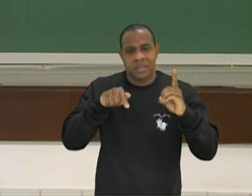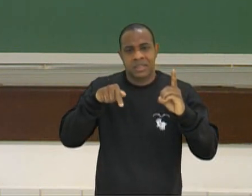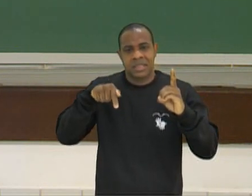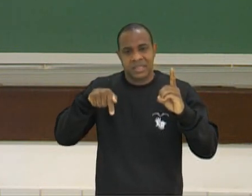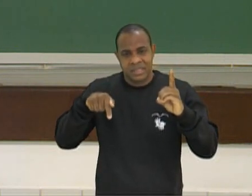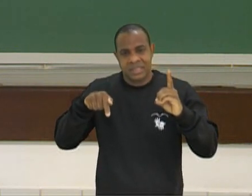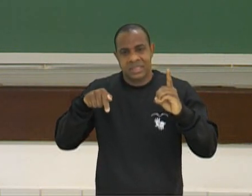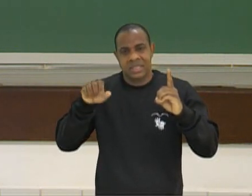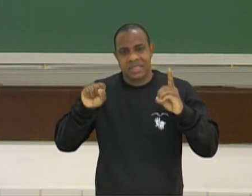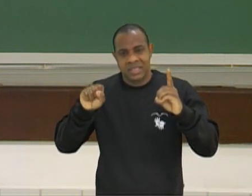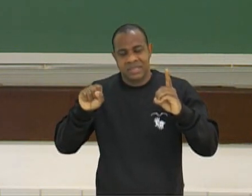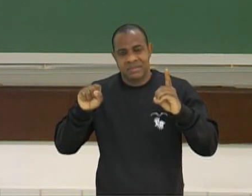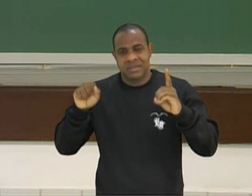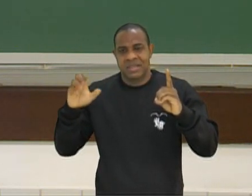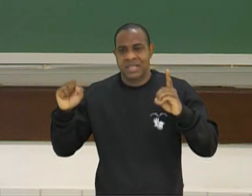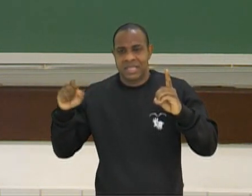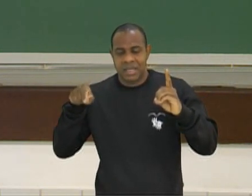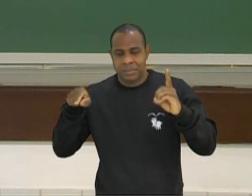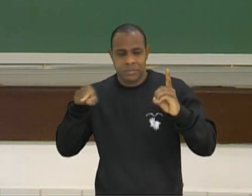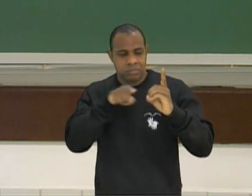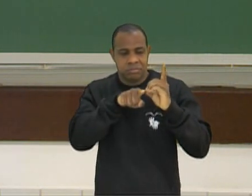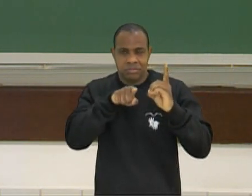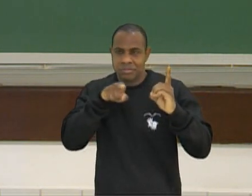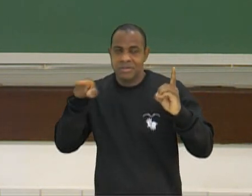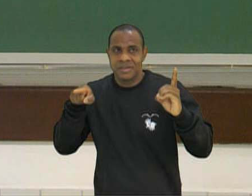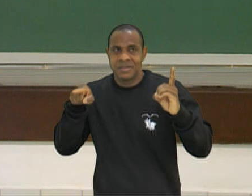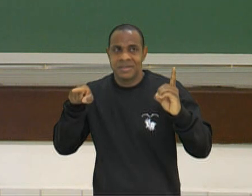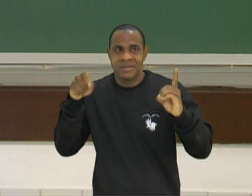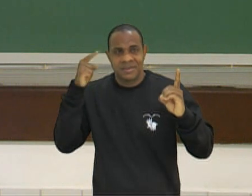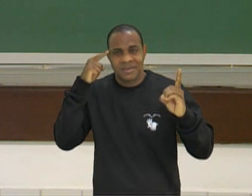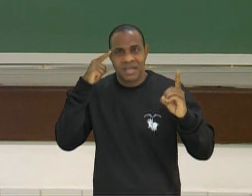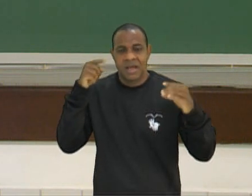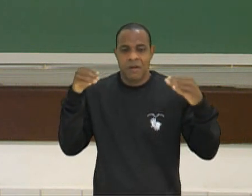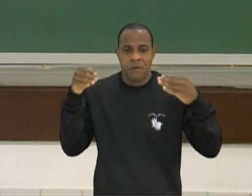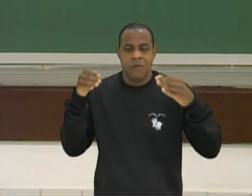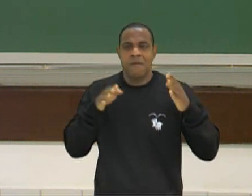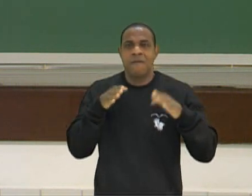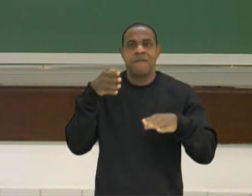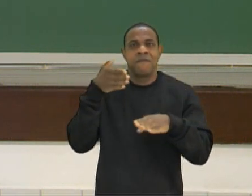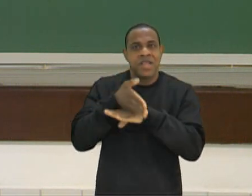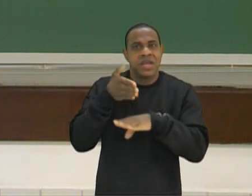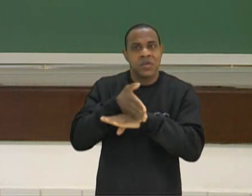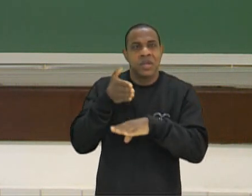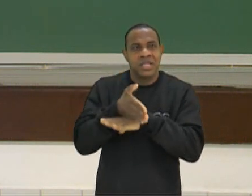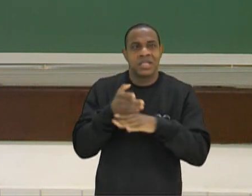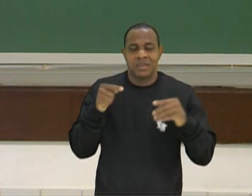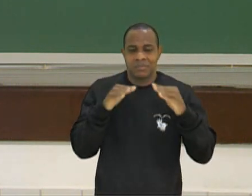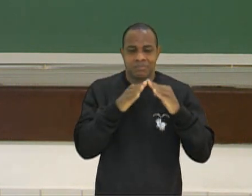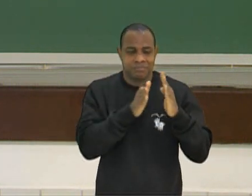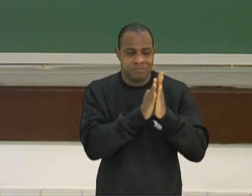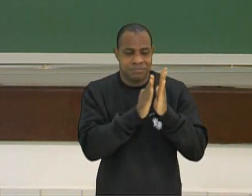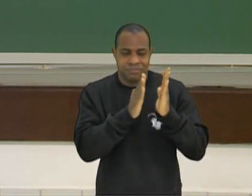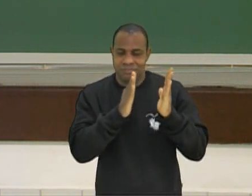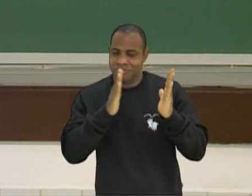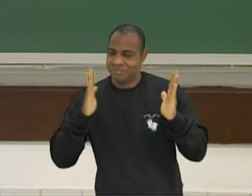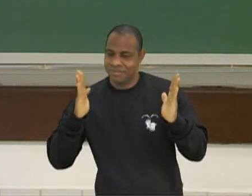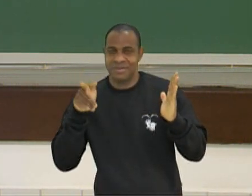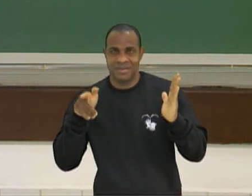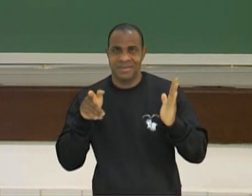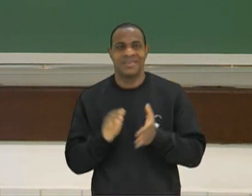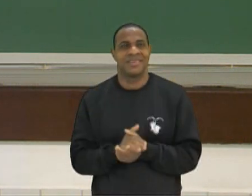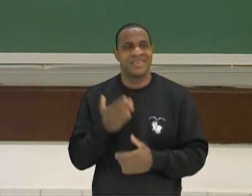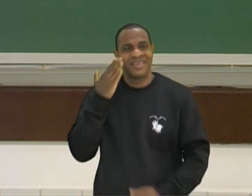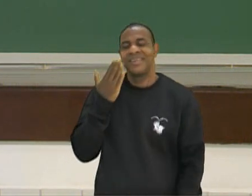em 7 totais disponíveis na semana. Então isso vai ser uma frequência que você tem como correspondência, só retomando um pouquinho desse aspecto,